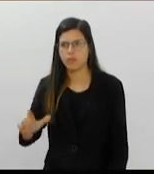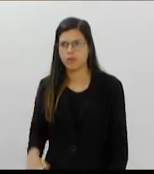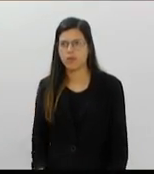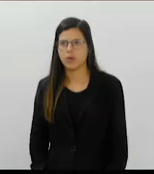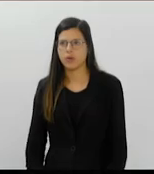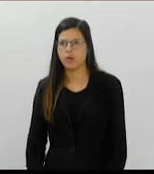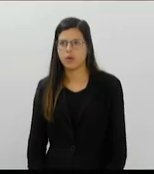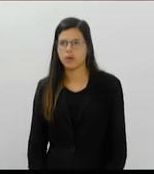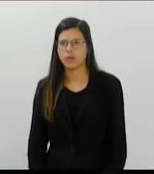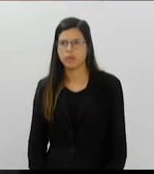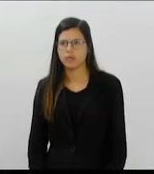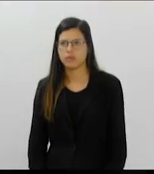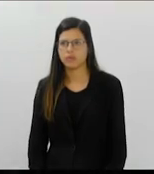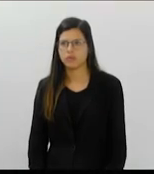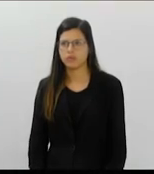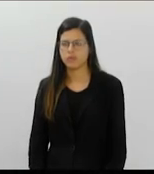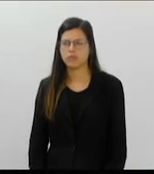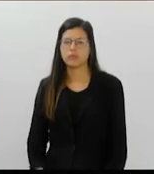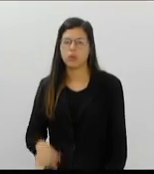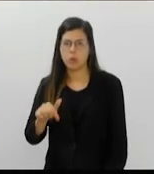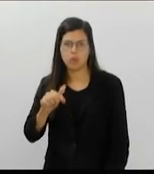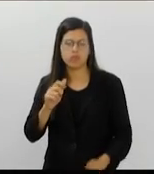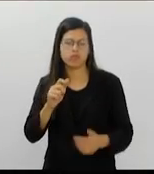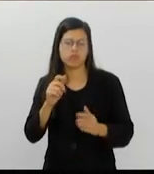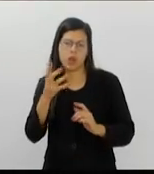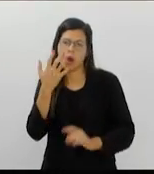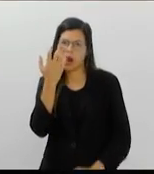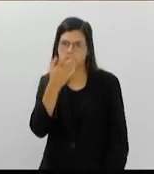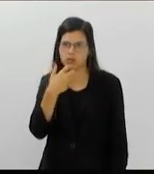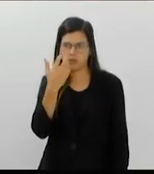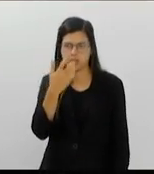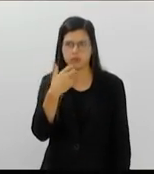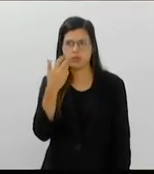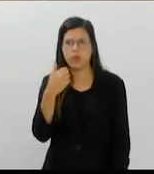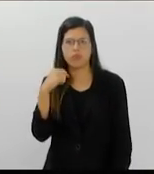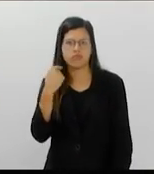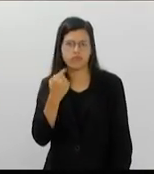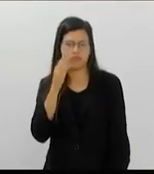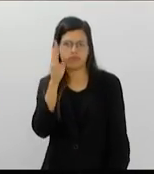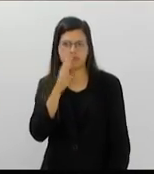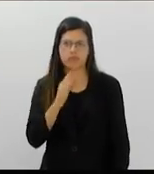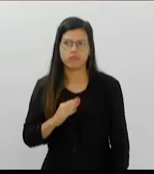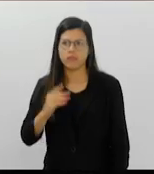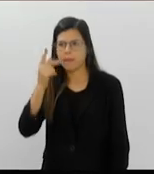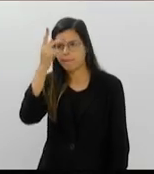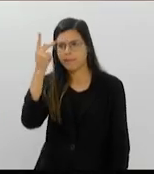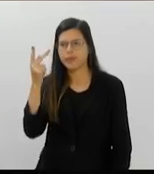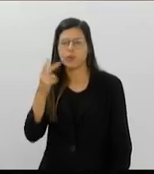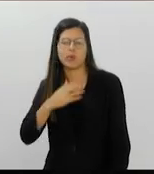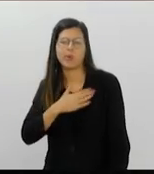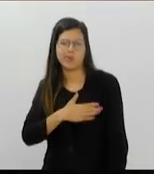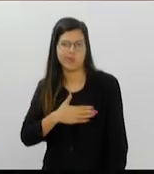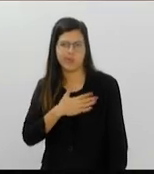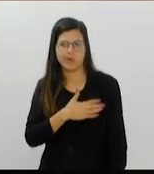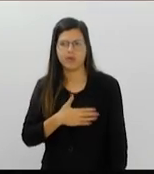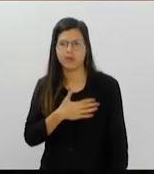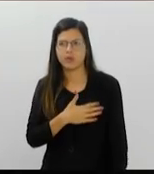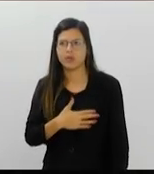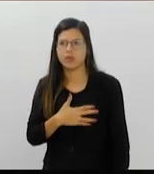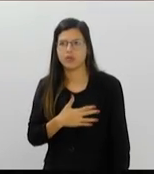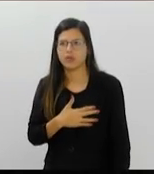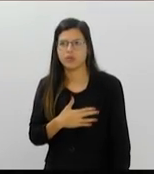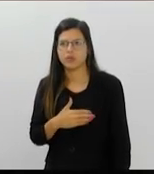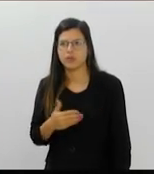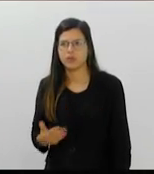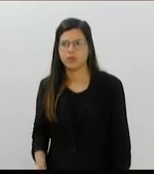um artista renomado do nosso país, uma pessoa a qual eu tenho um grande apreço, né? Mesmo sendo